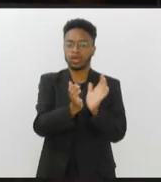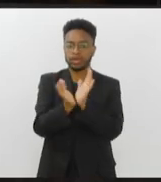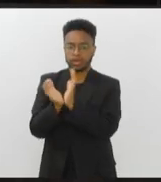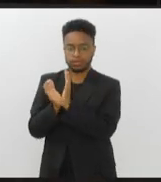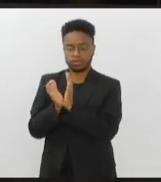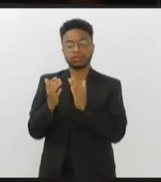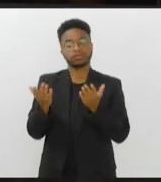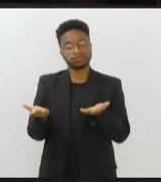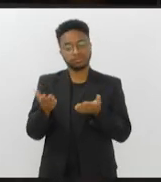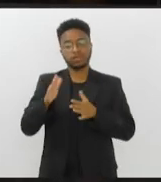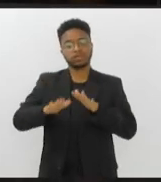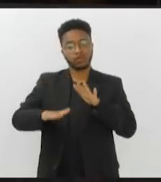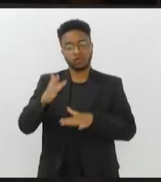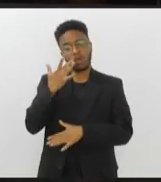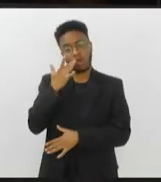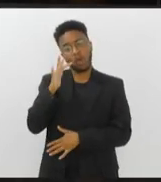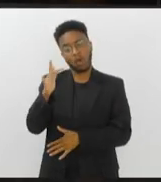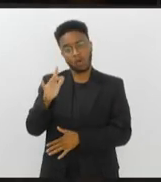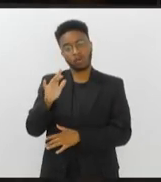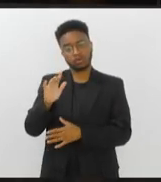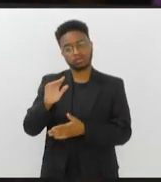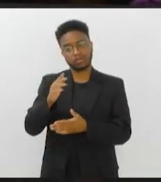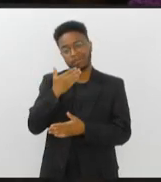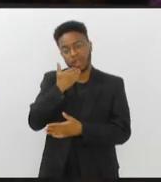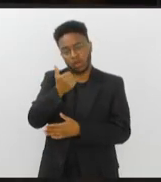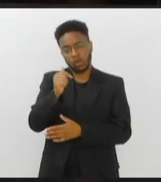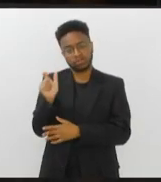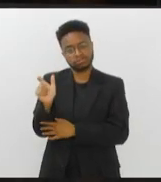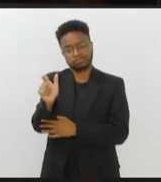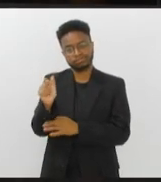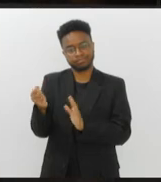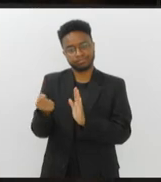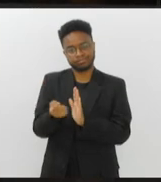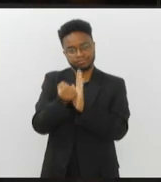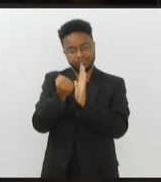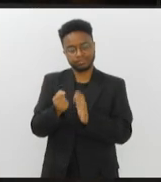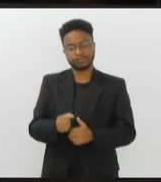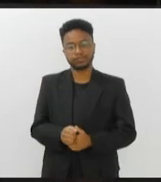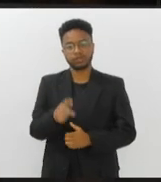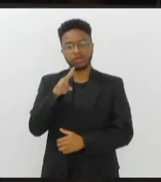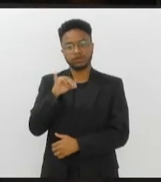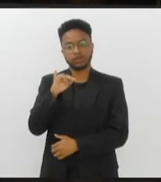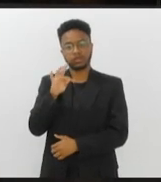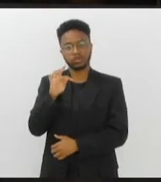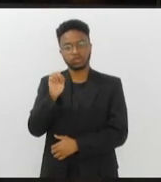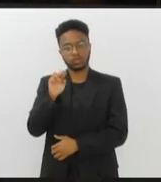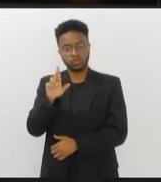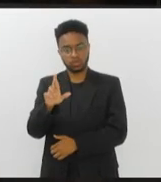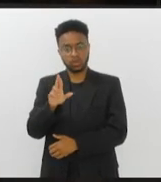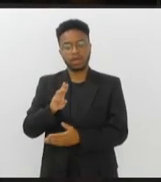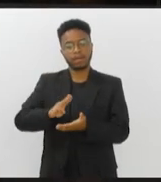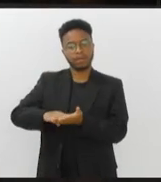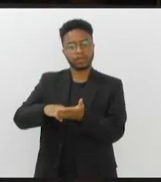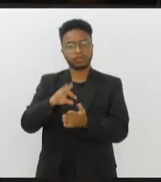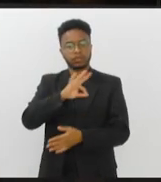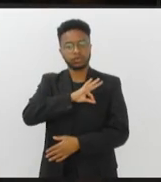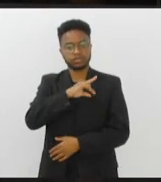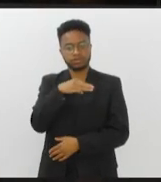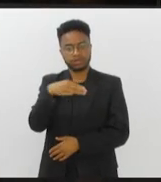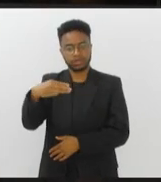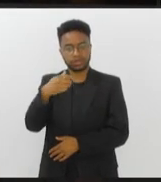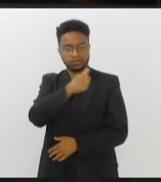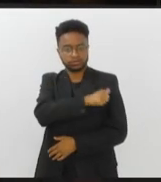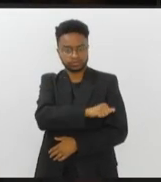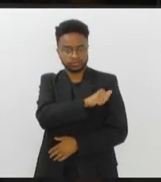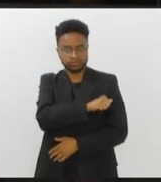caso, talvez, ouro da casa, fosse mais apropriado. Vitor César Rosário da Silva, membro da Polícia Militar do Estado do Rio de